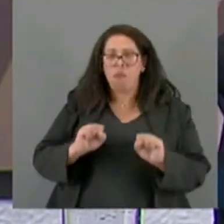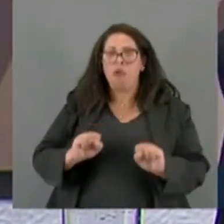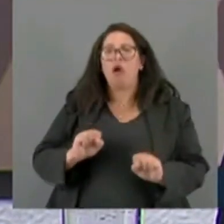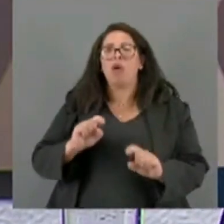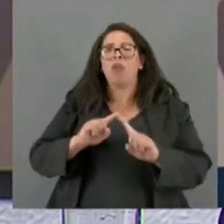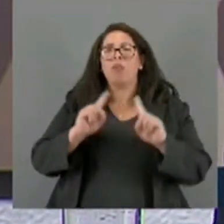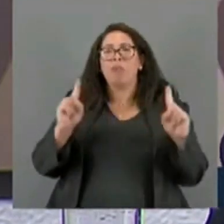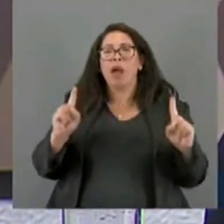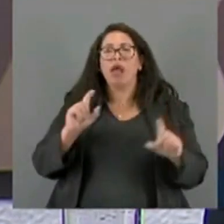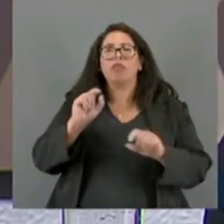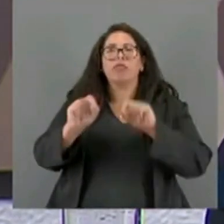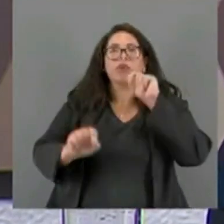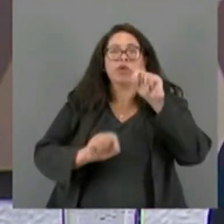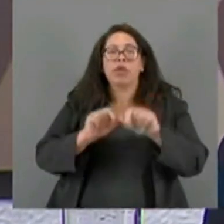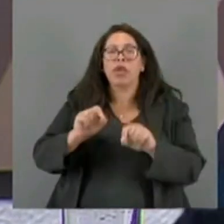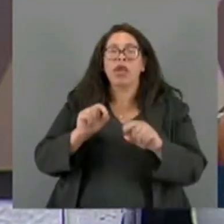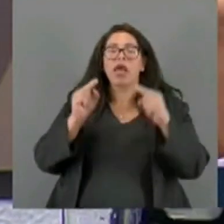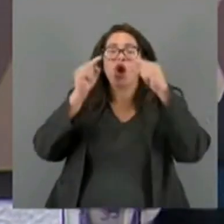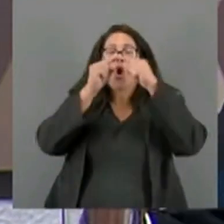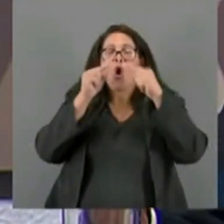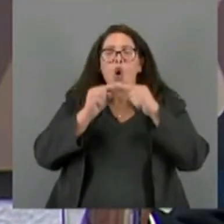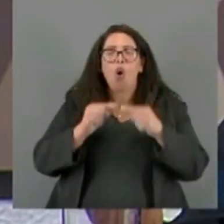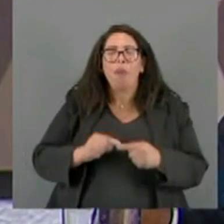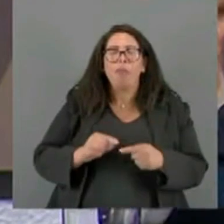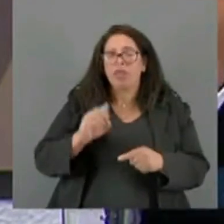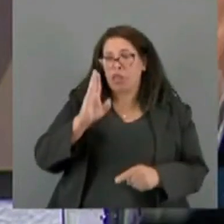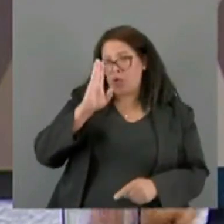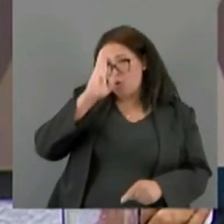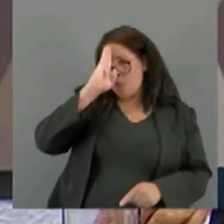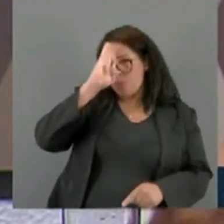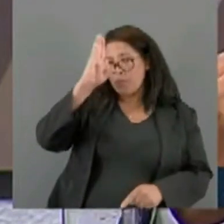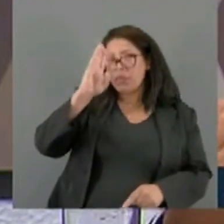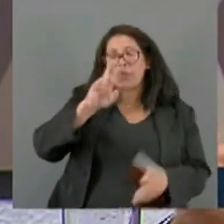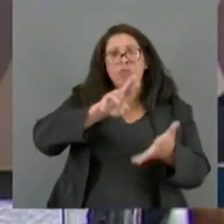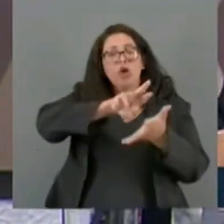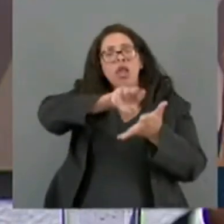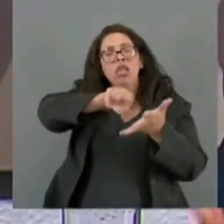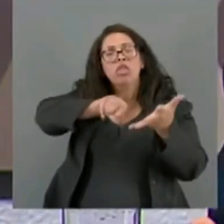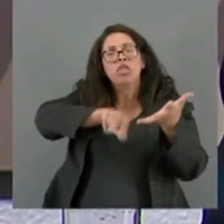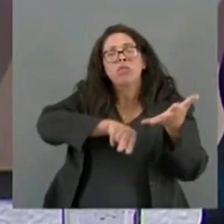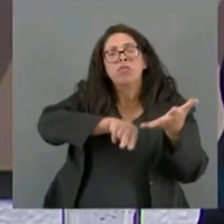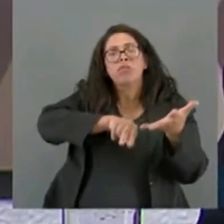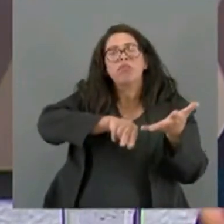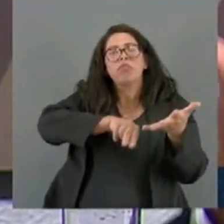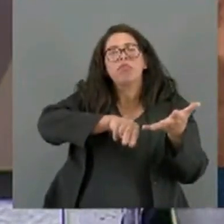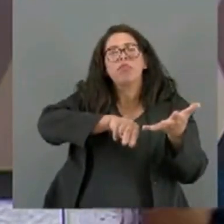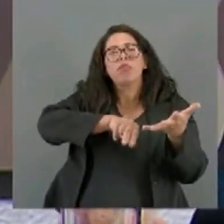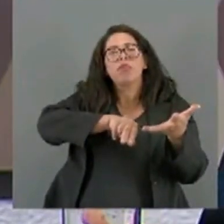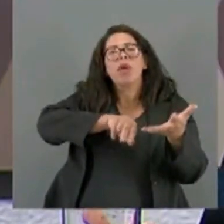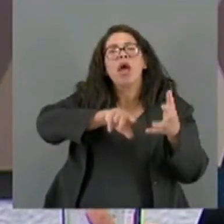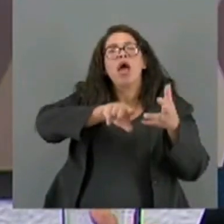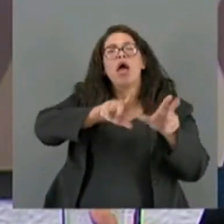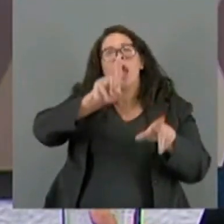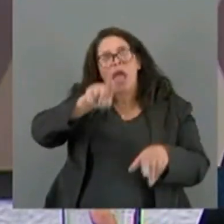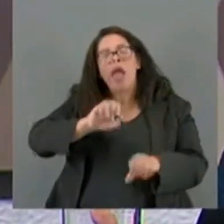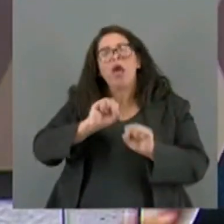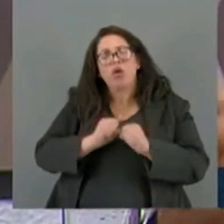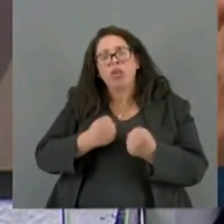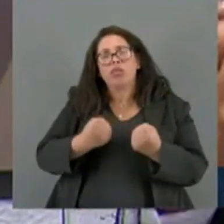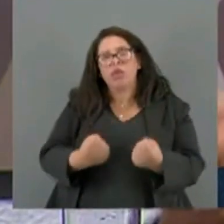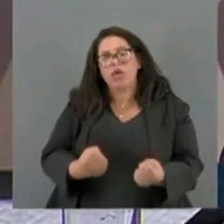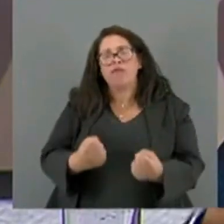nada obsta de ser casado com o princípio do pluralismo. Ou seja, é aí que nós defendemos também